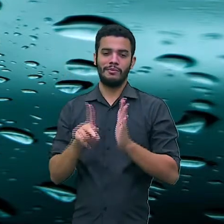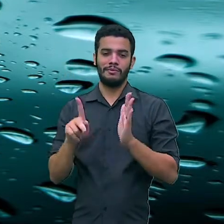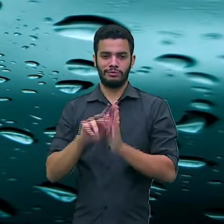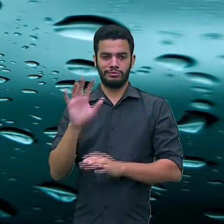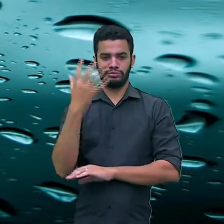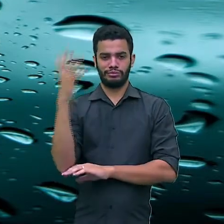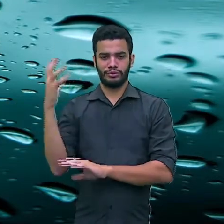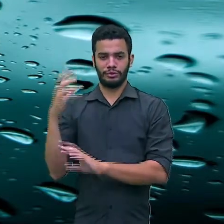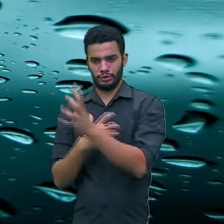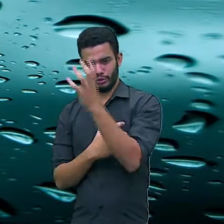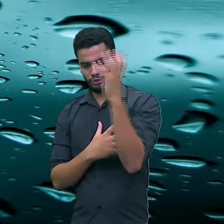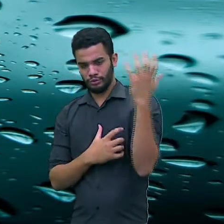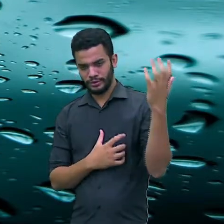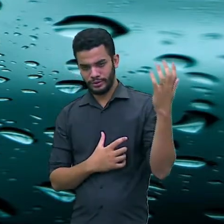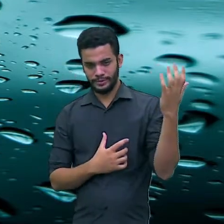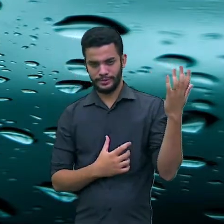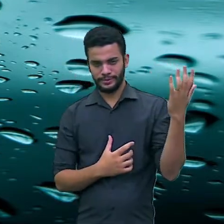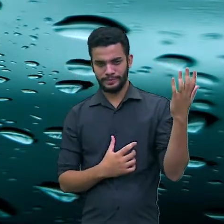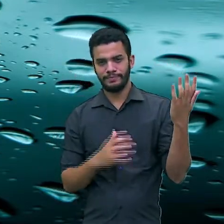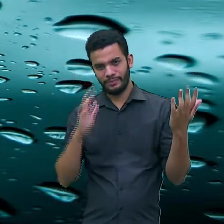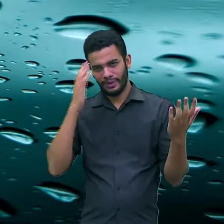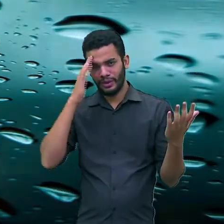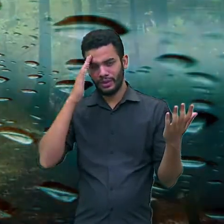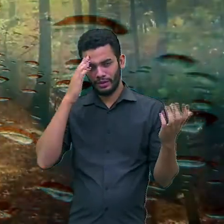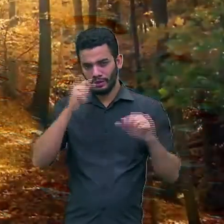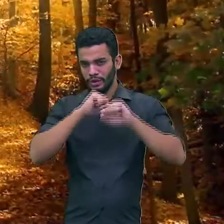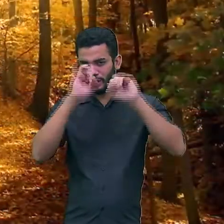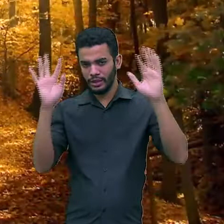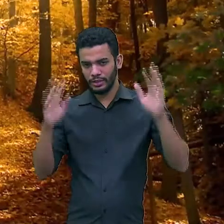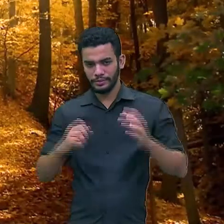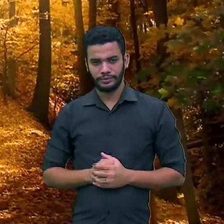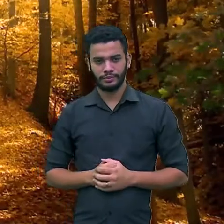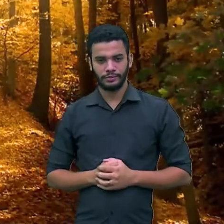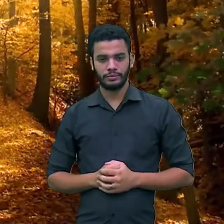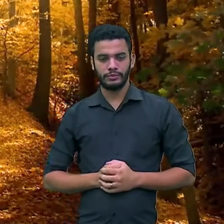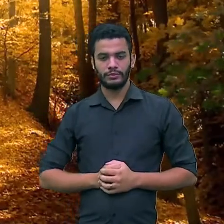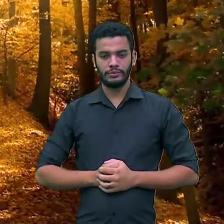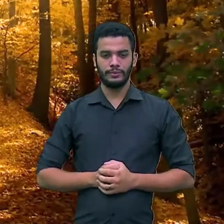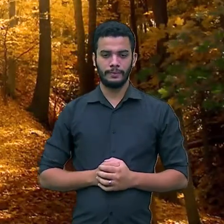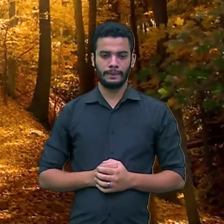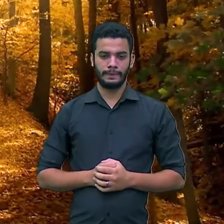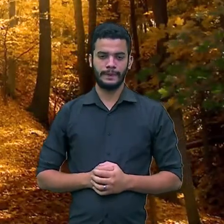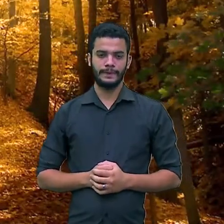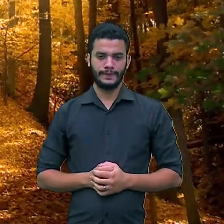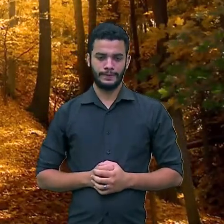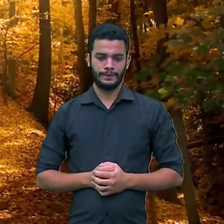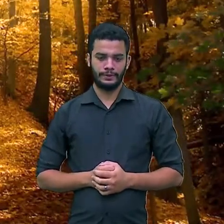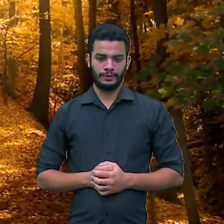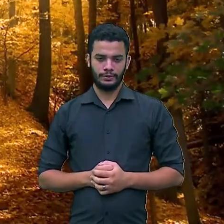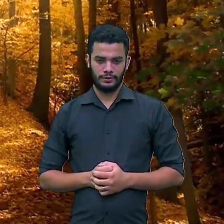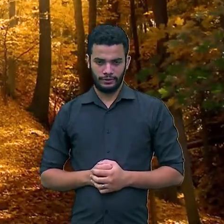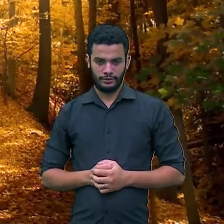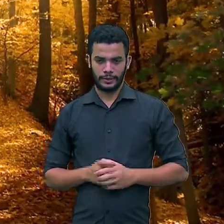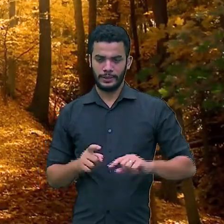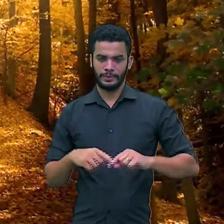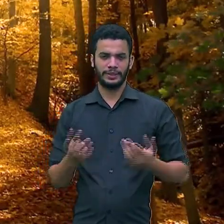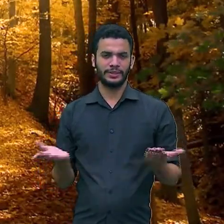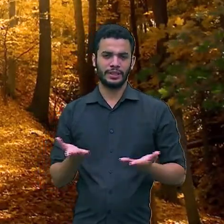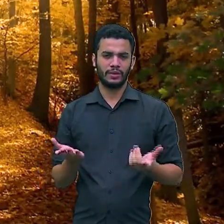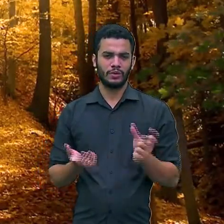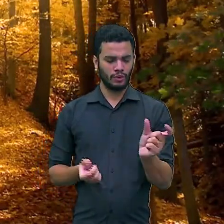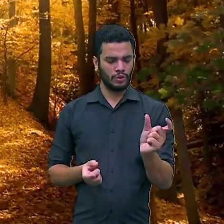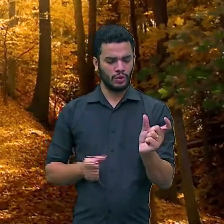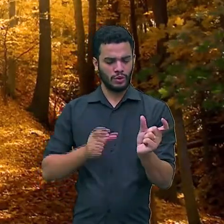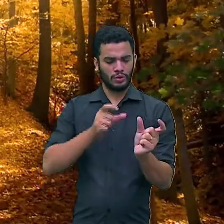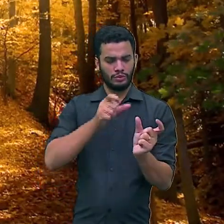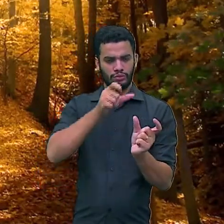automaticamente se entende que é um fenômeno da natureza, certo? Vamos conhecer agora as flexões